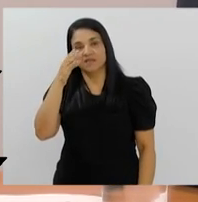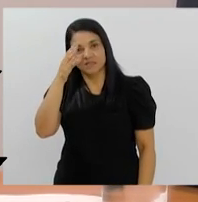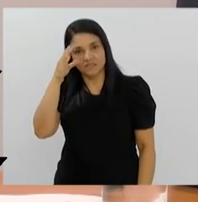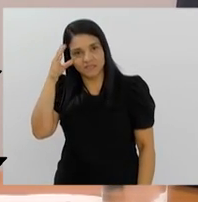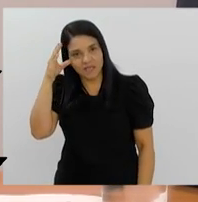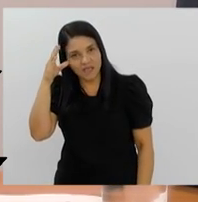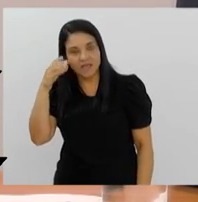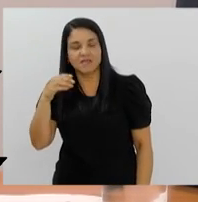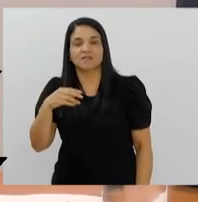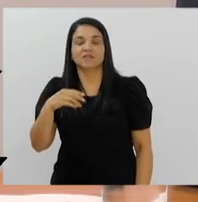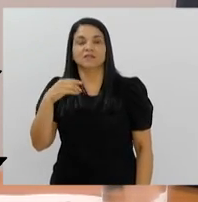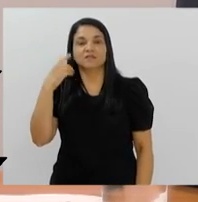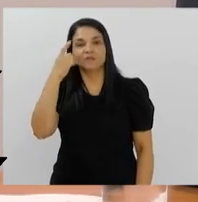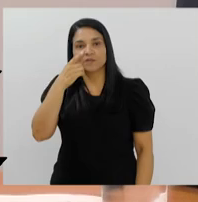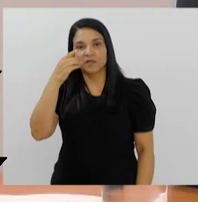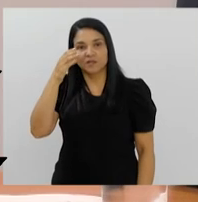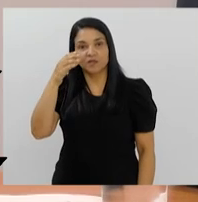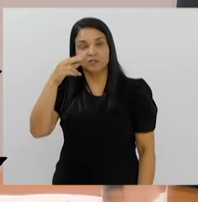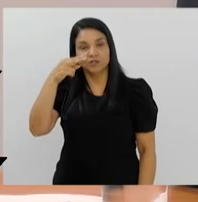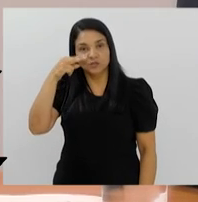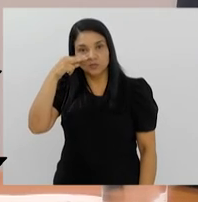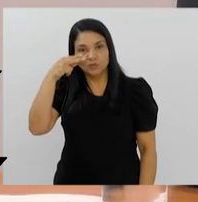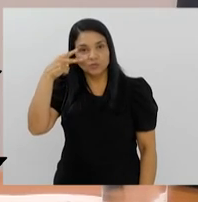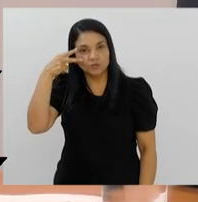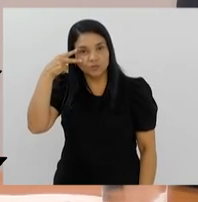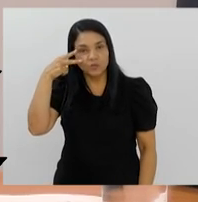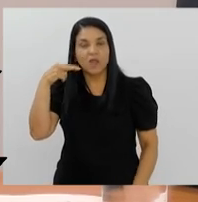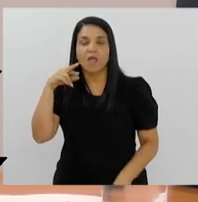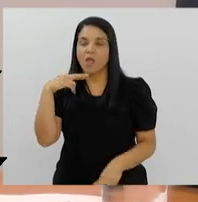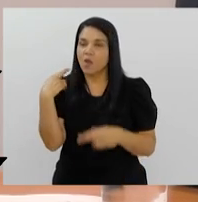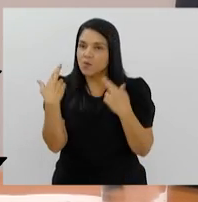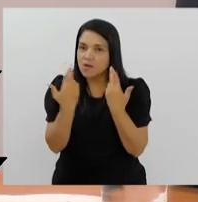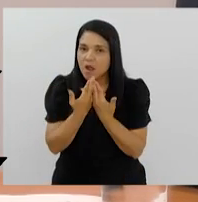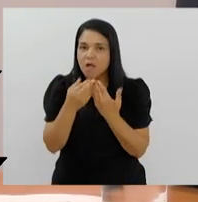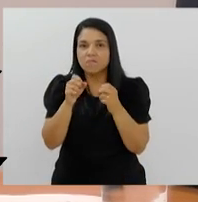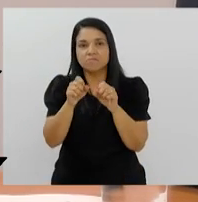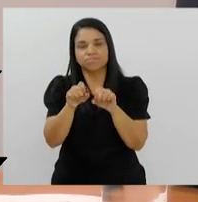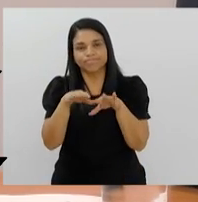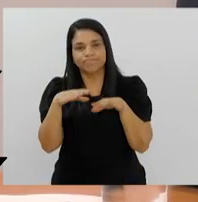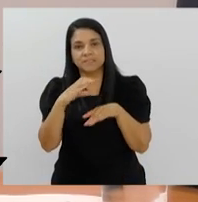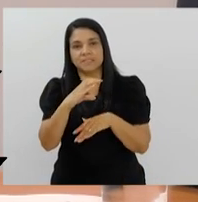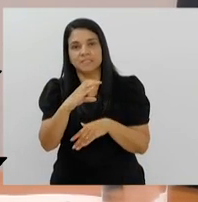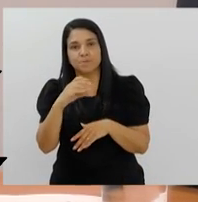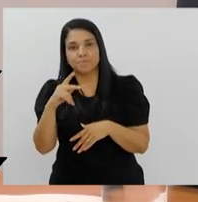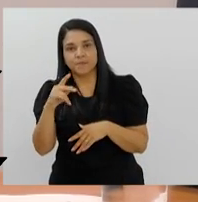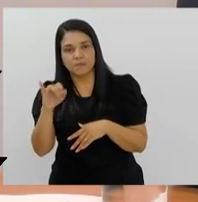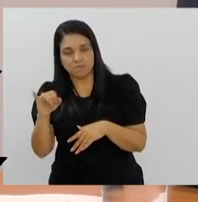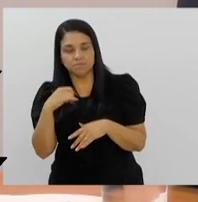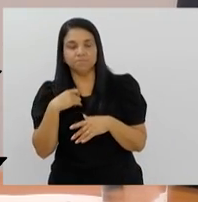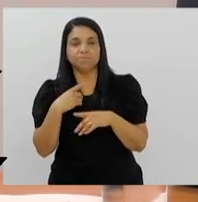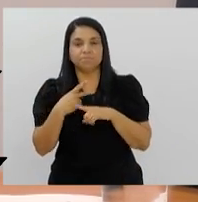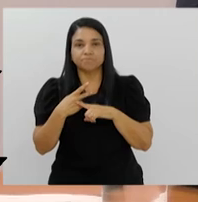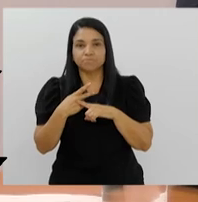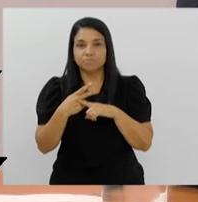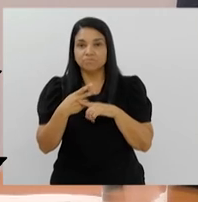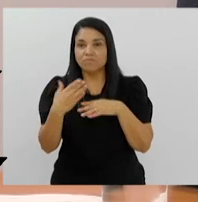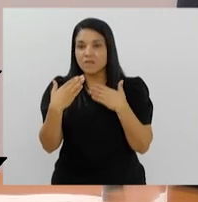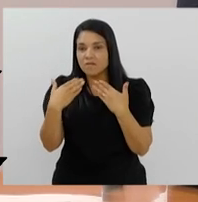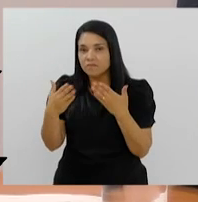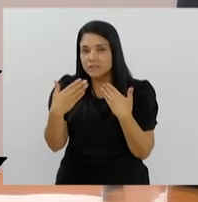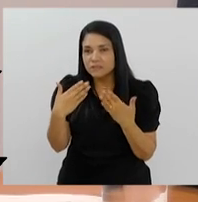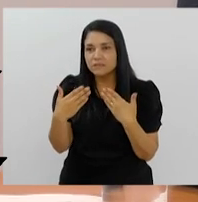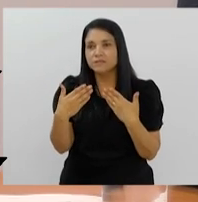aqui a gente fazendo reuniões em cima de reuniões tentando buscar uma forma de cercar porque é difícil